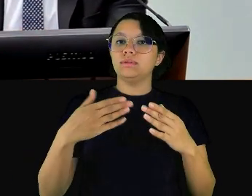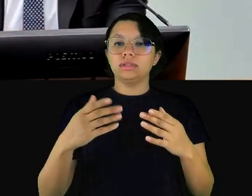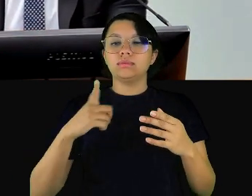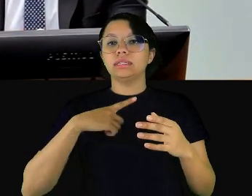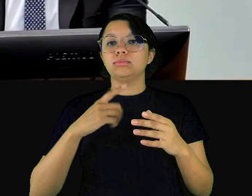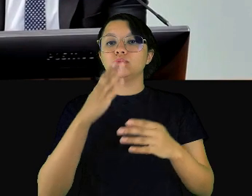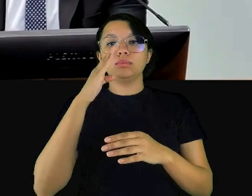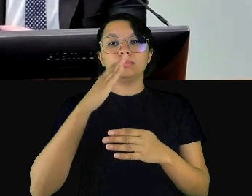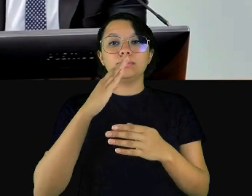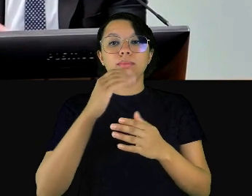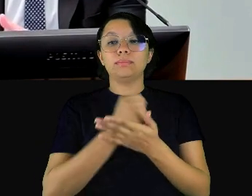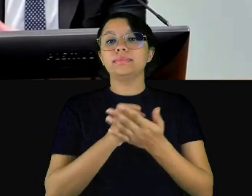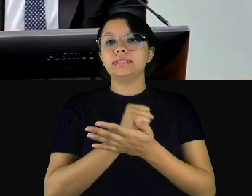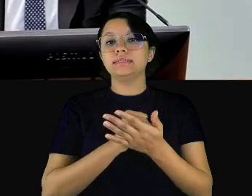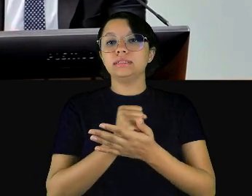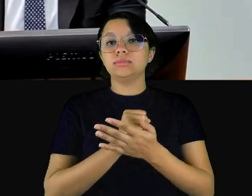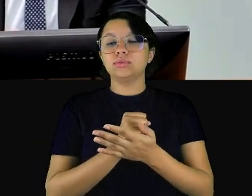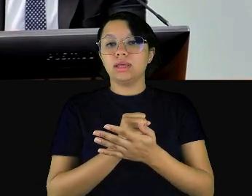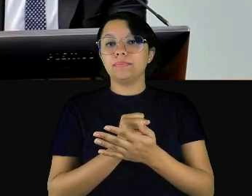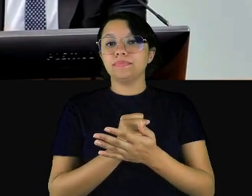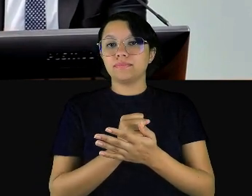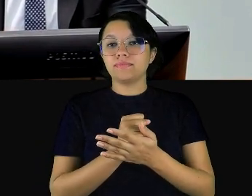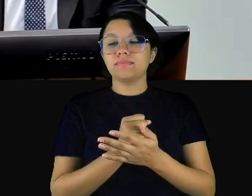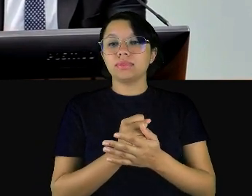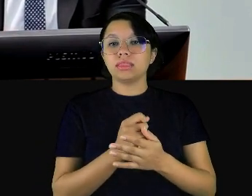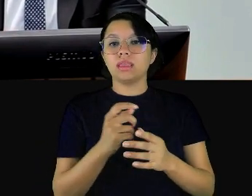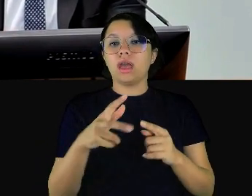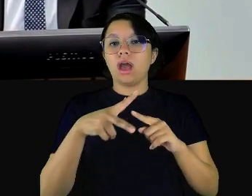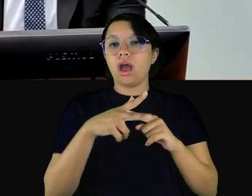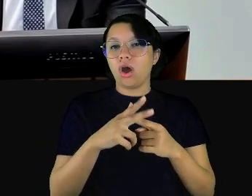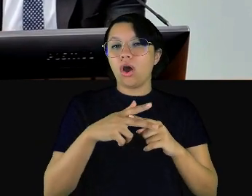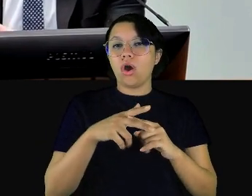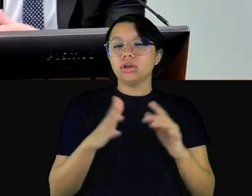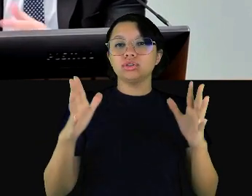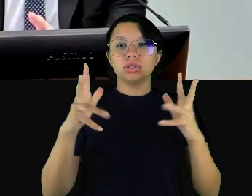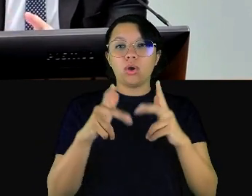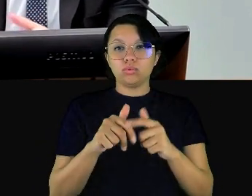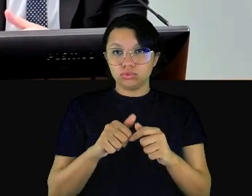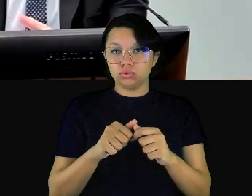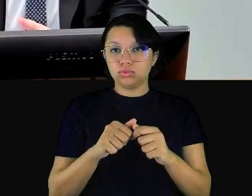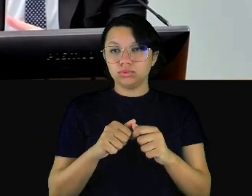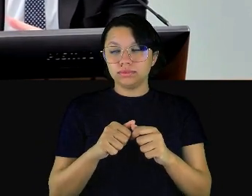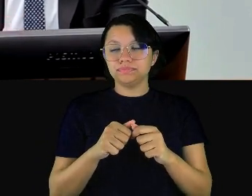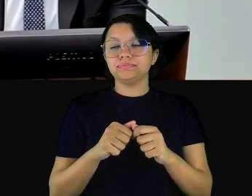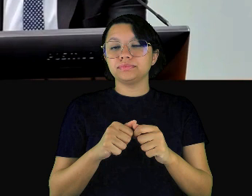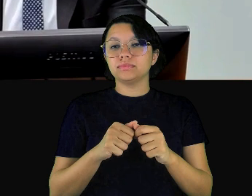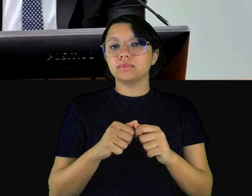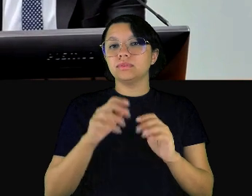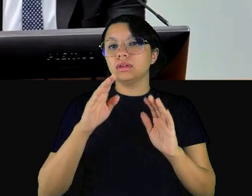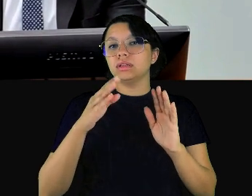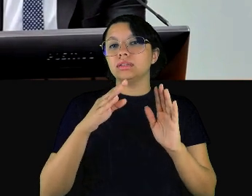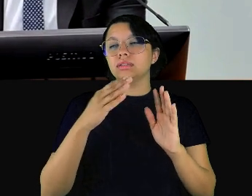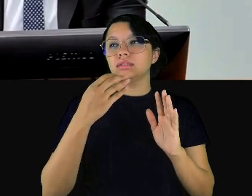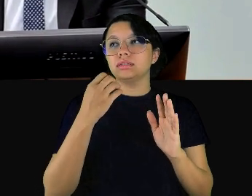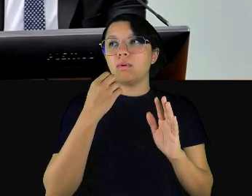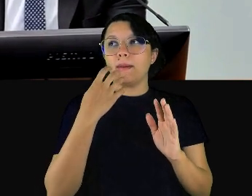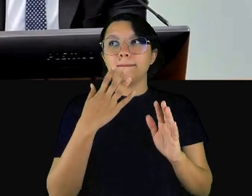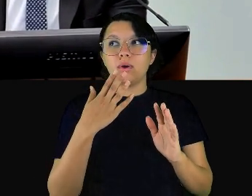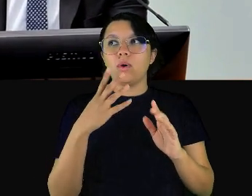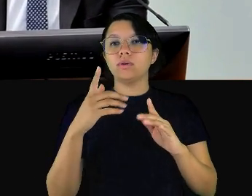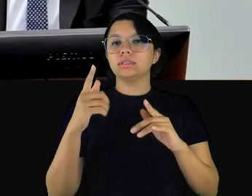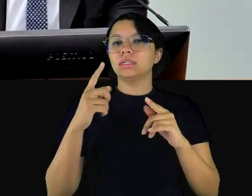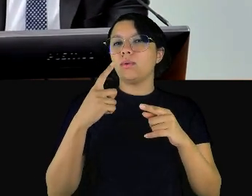o princípio da reparação integral, né, que entra na hipótese de acidentário, que são vantagens que não decorram diretamente da prestação